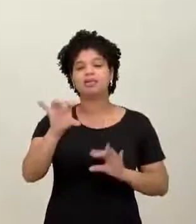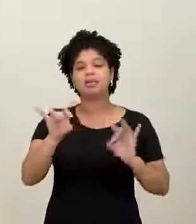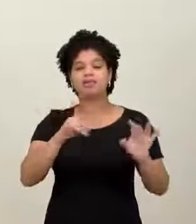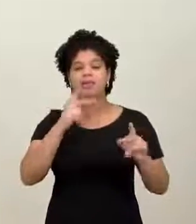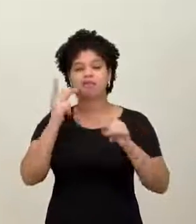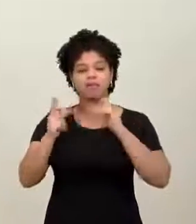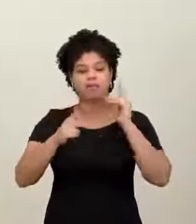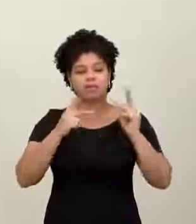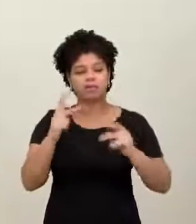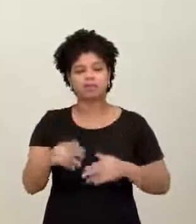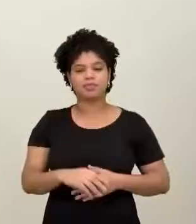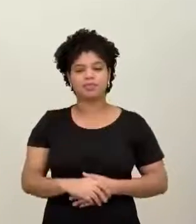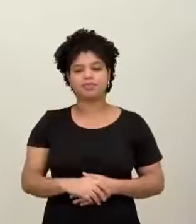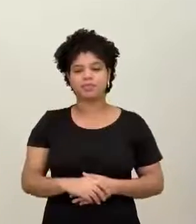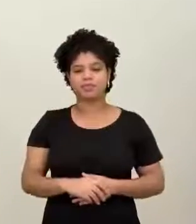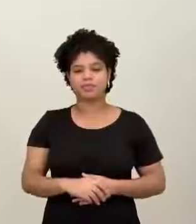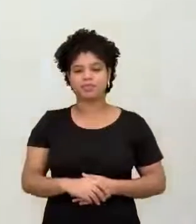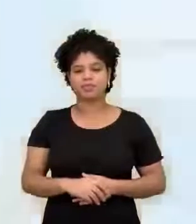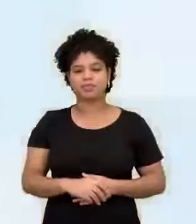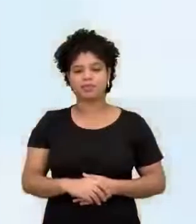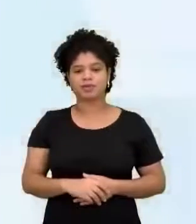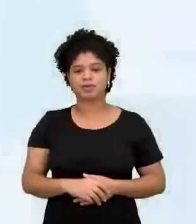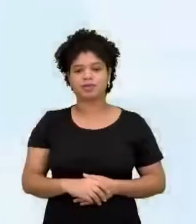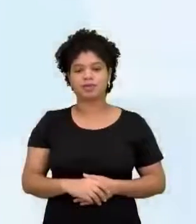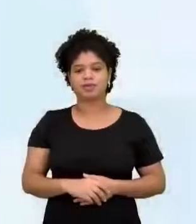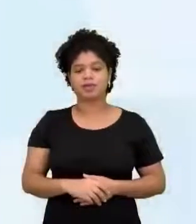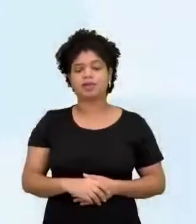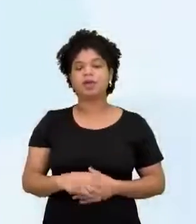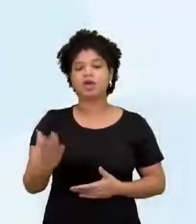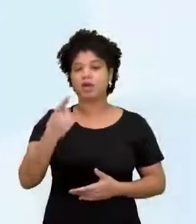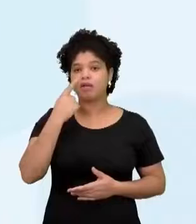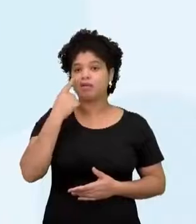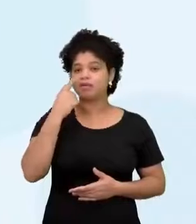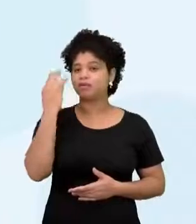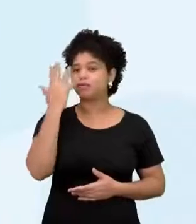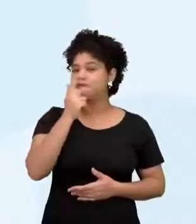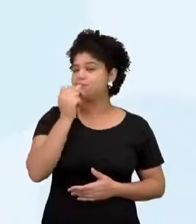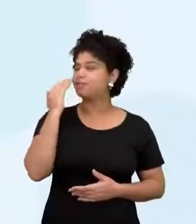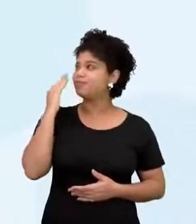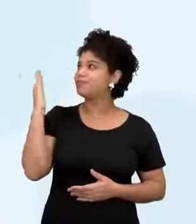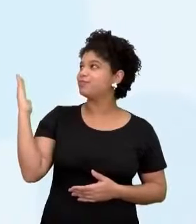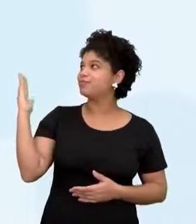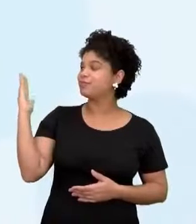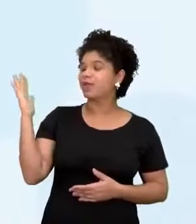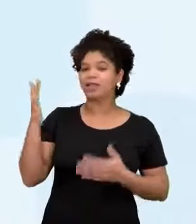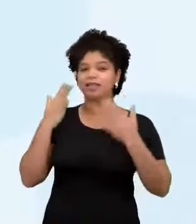gente. E aqui, olha o que a gente está vendo. A gente está vendo um palco tradicional de teatro.